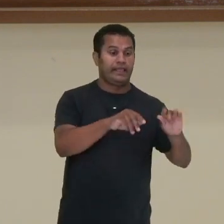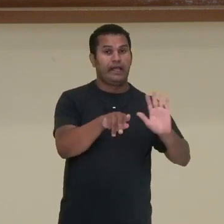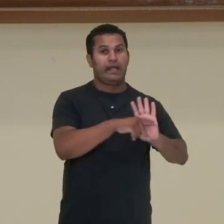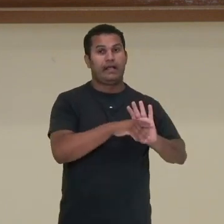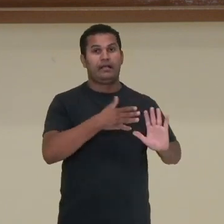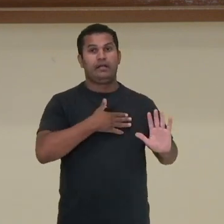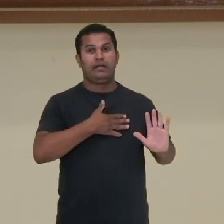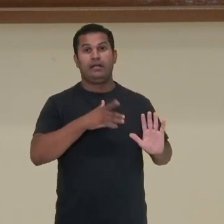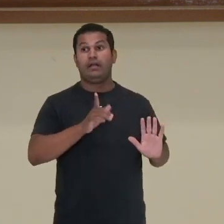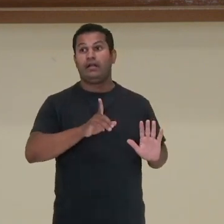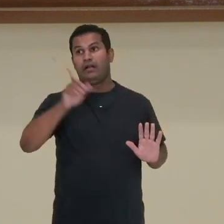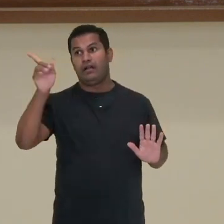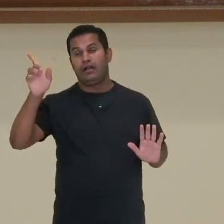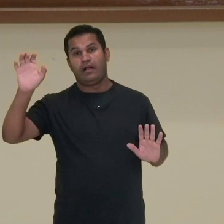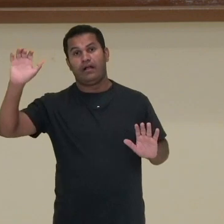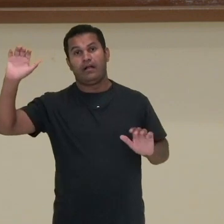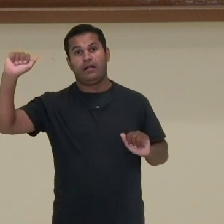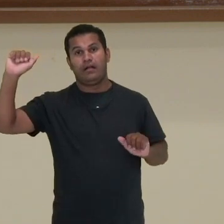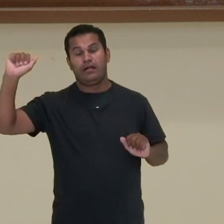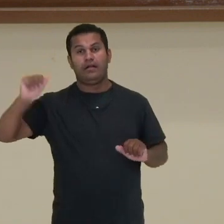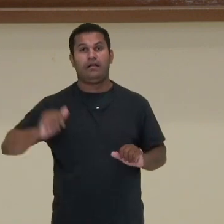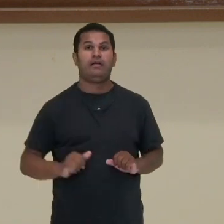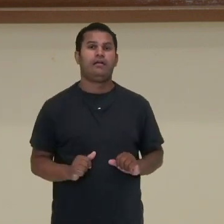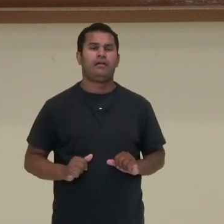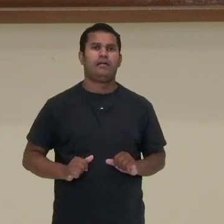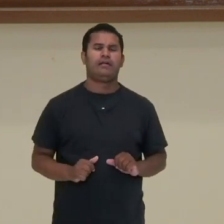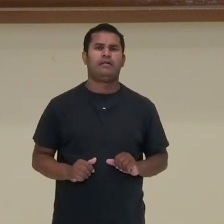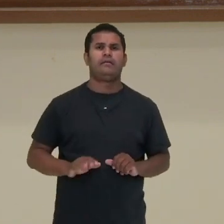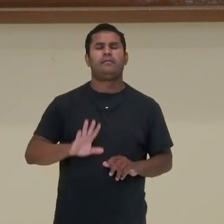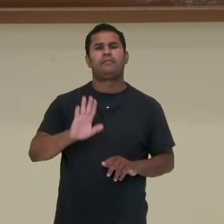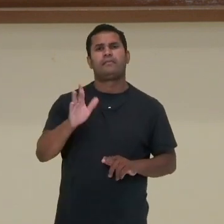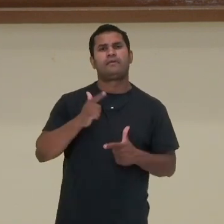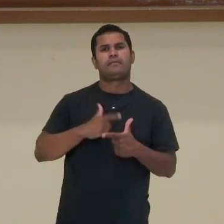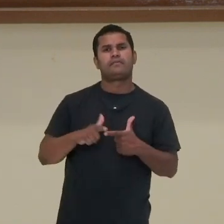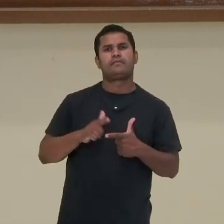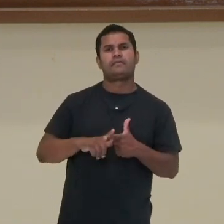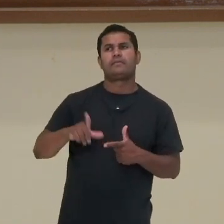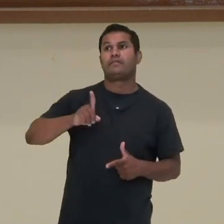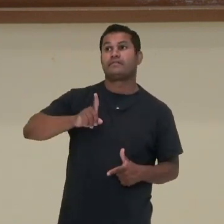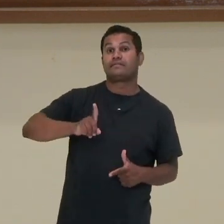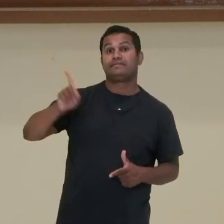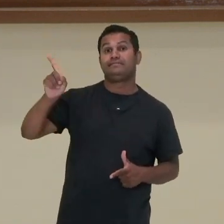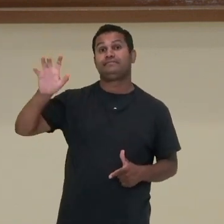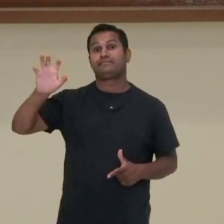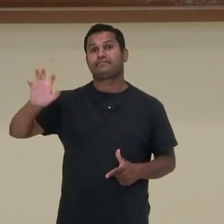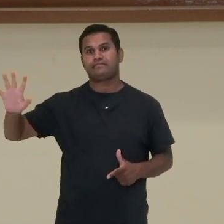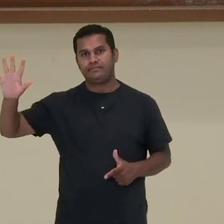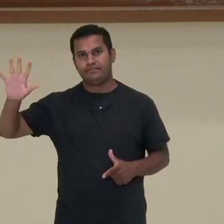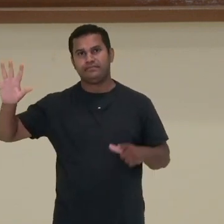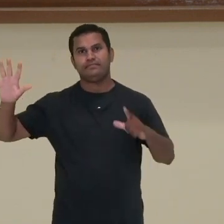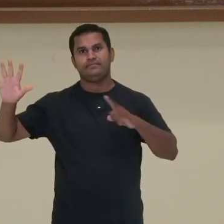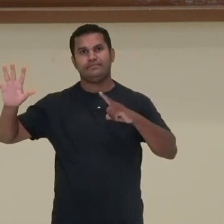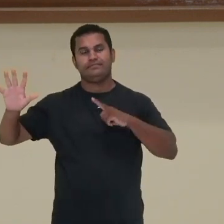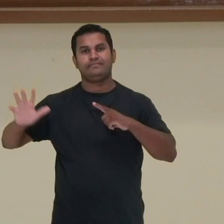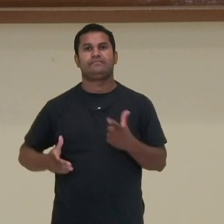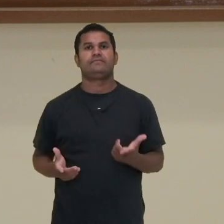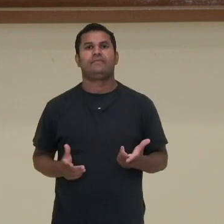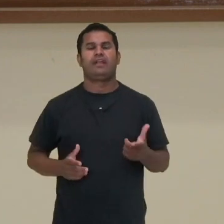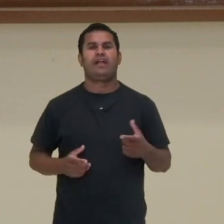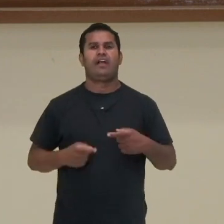e França demoraram para organizar a sua monarquia por conta da Guerra dos 100 Anos, e a Holanda também tinha problemas,